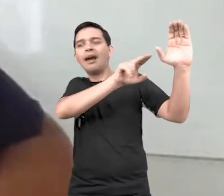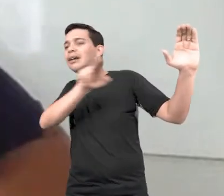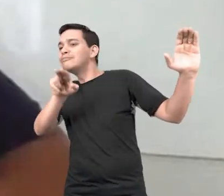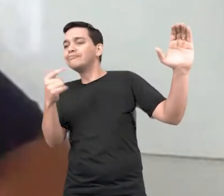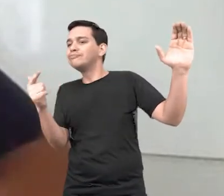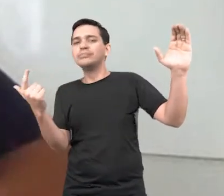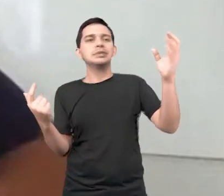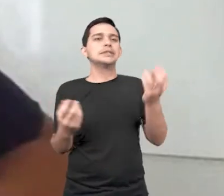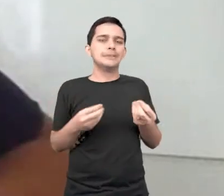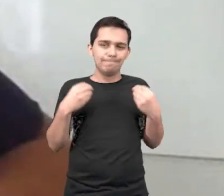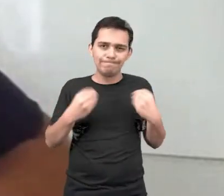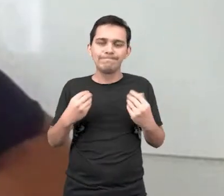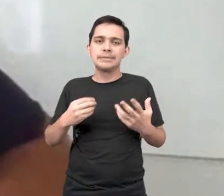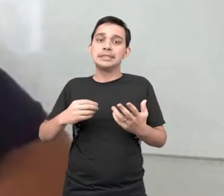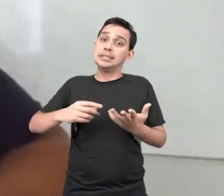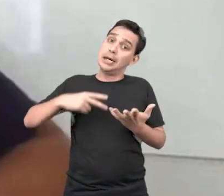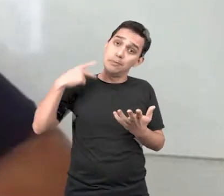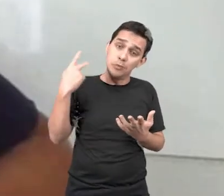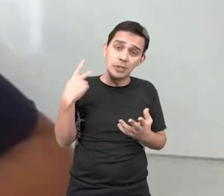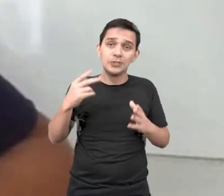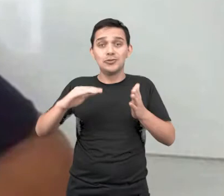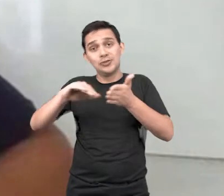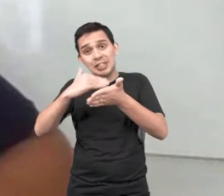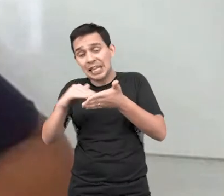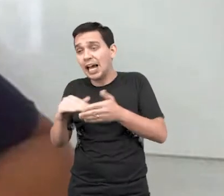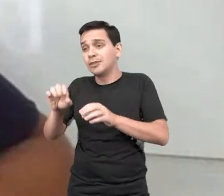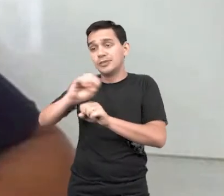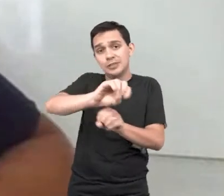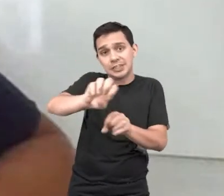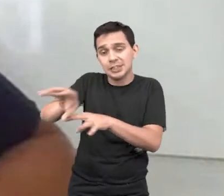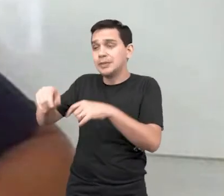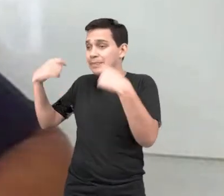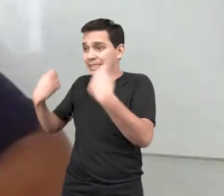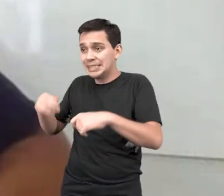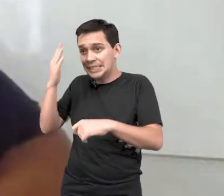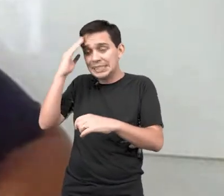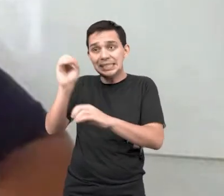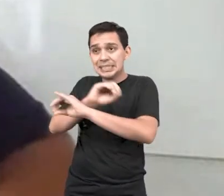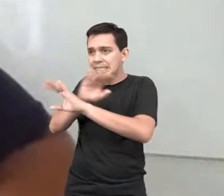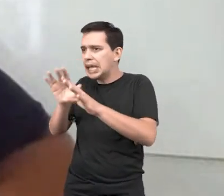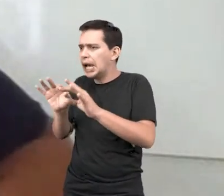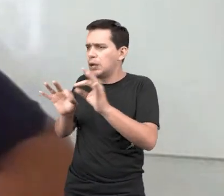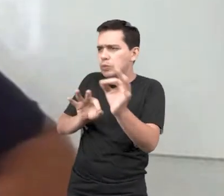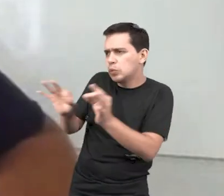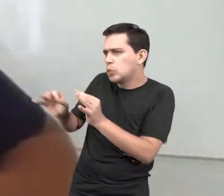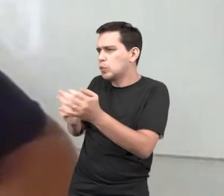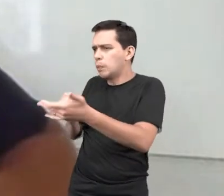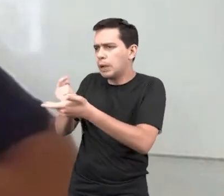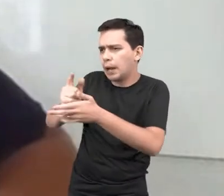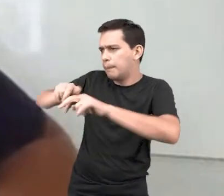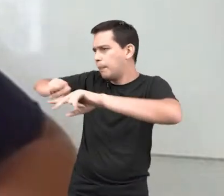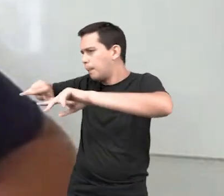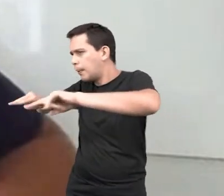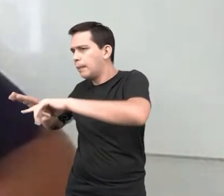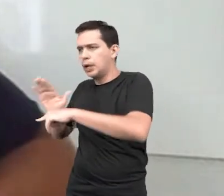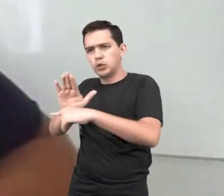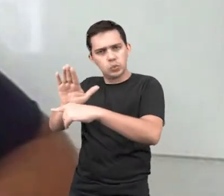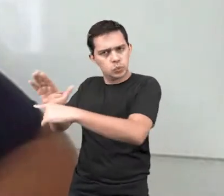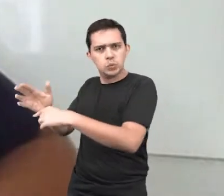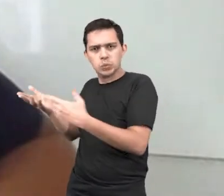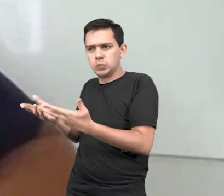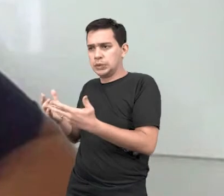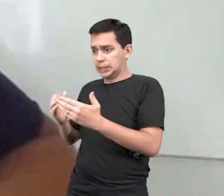financeira naquelas políticas que o secretário de Educação de fato entende que são necessárias e